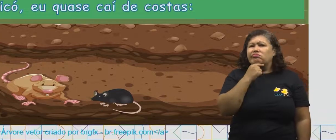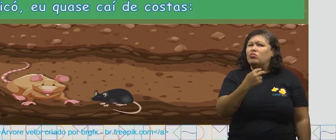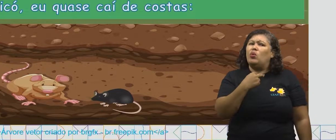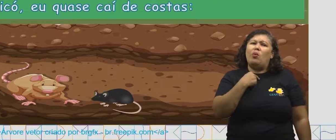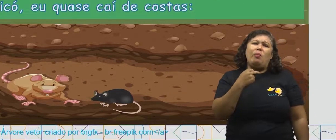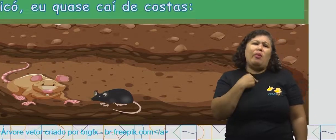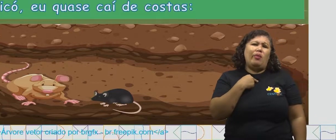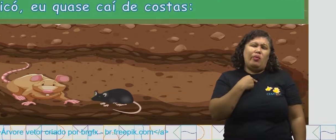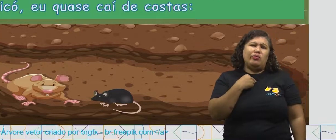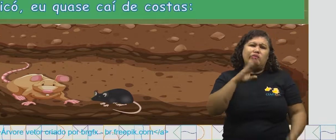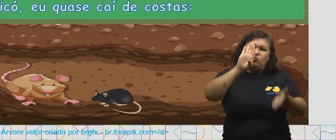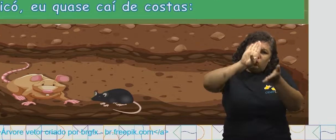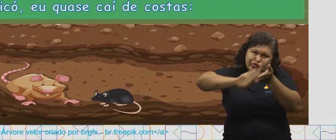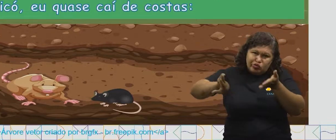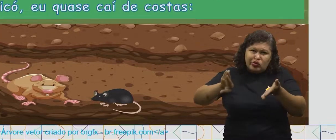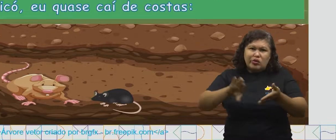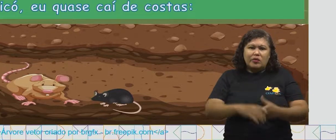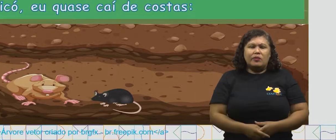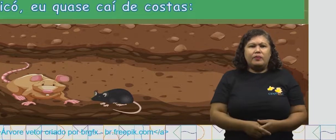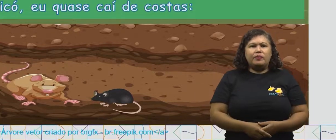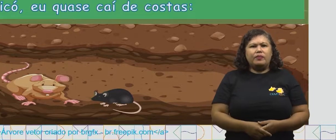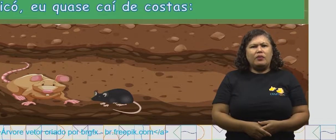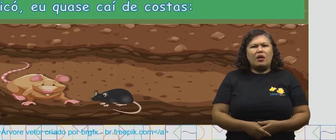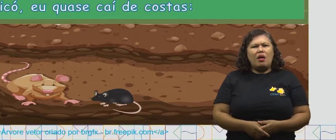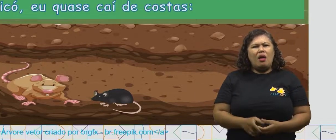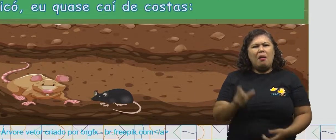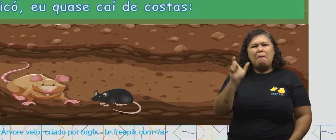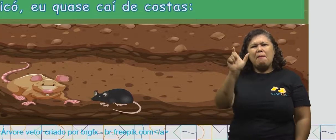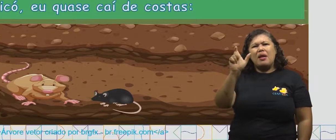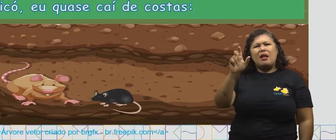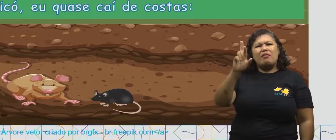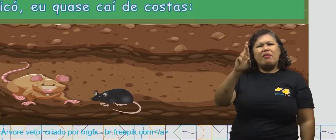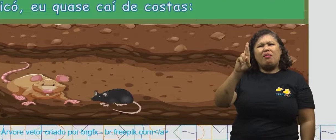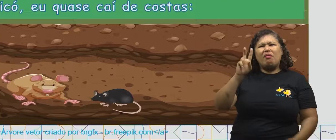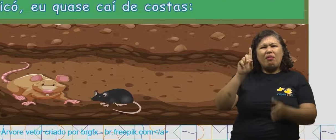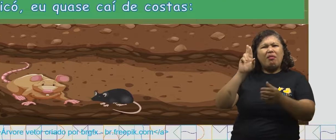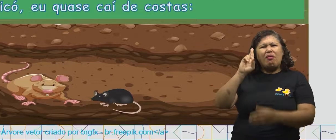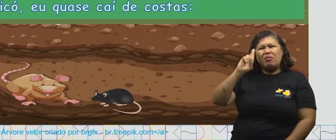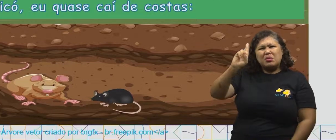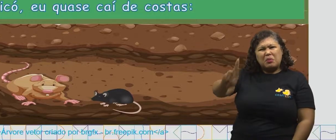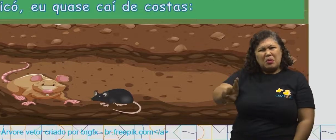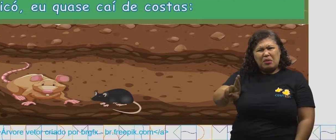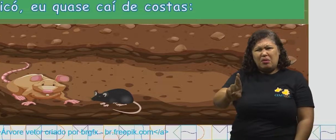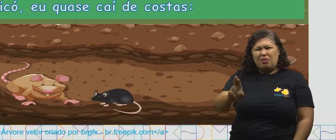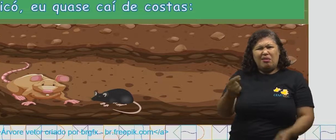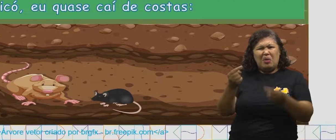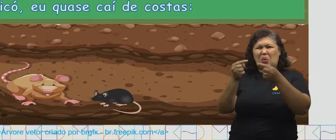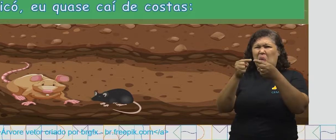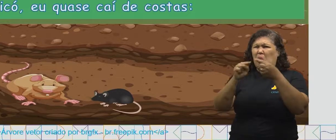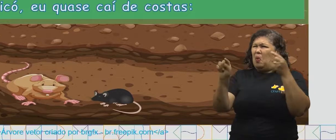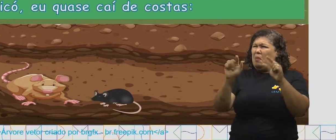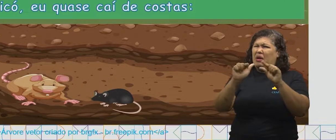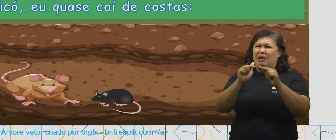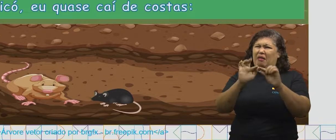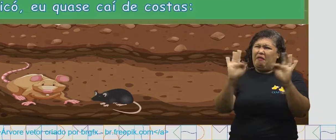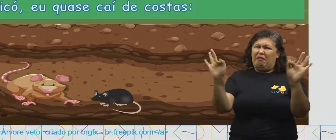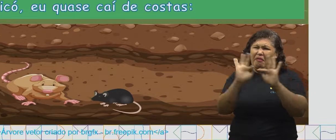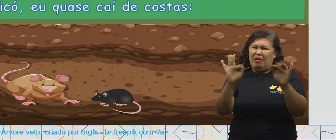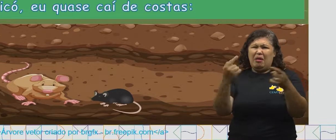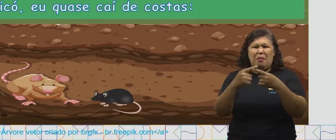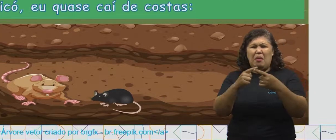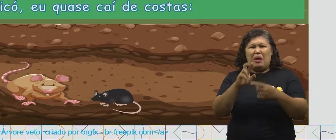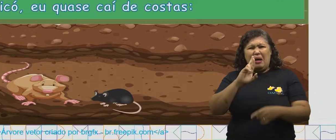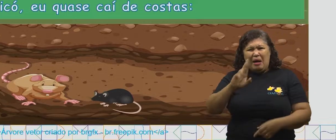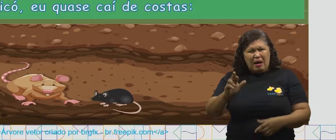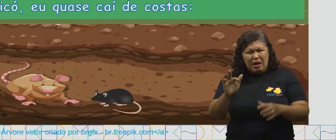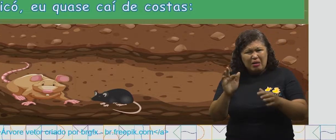Vamos tirá-lo daí. E essa palavra respondeu? Não está fazendo muito sentido, pois o ratinho não está